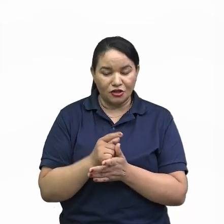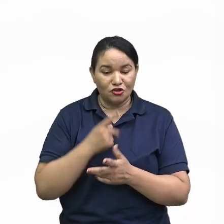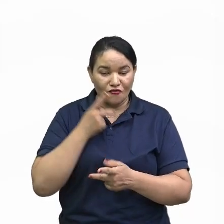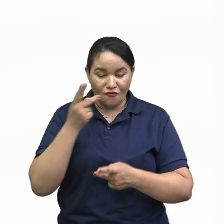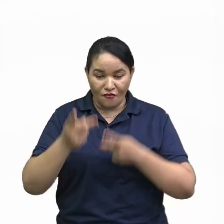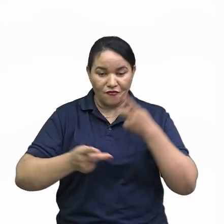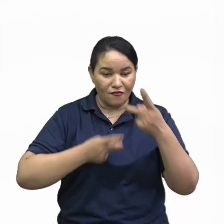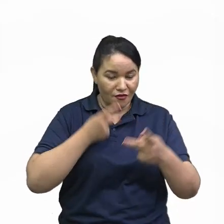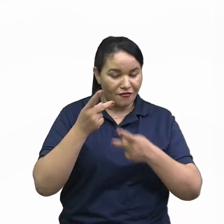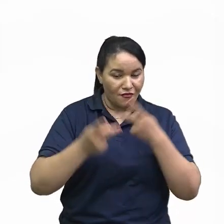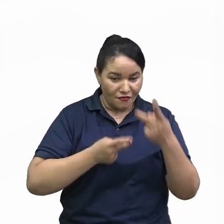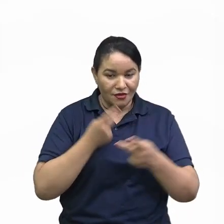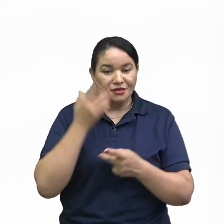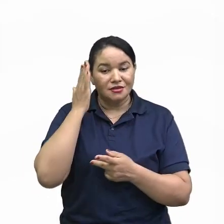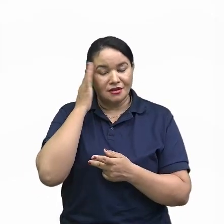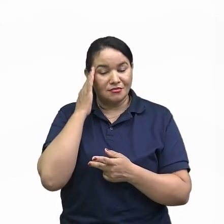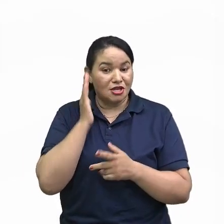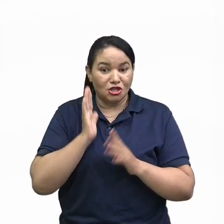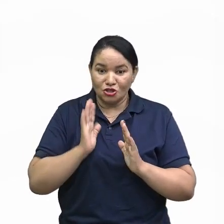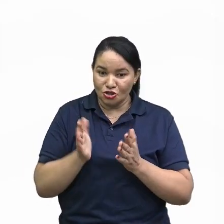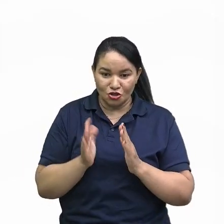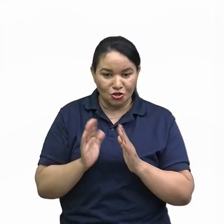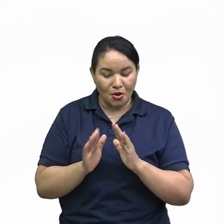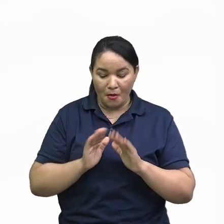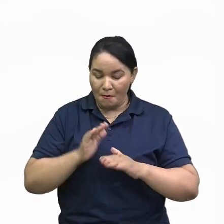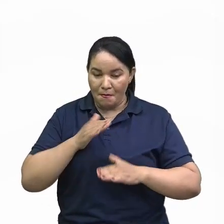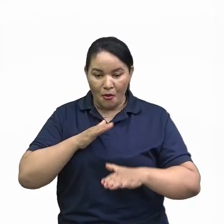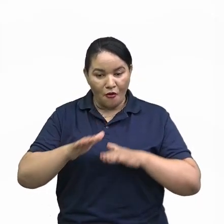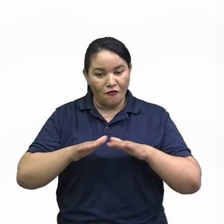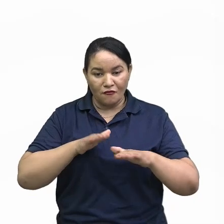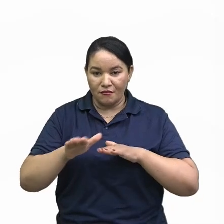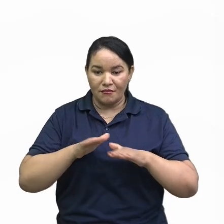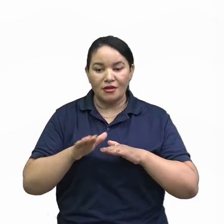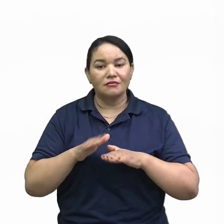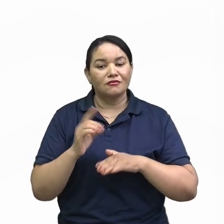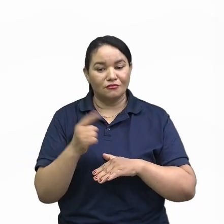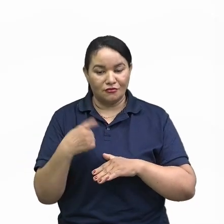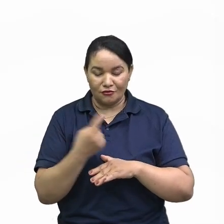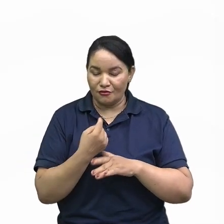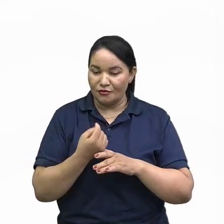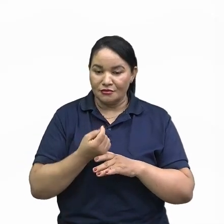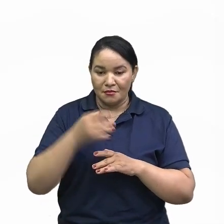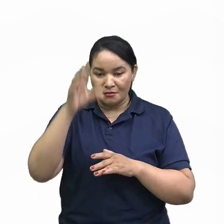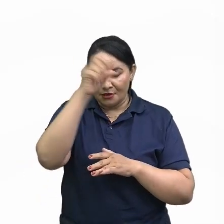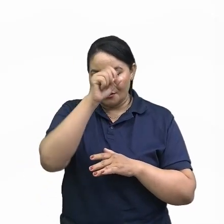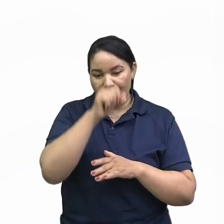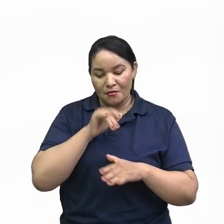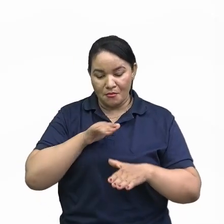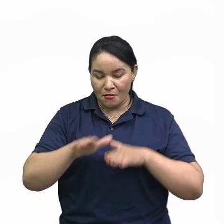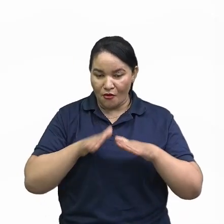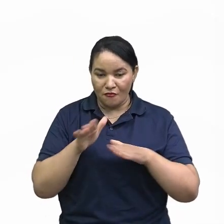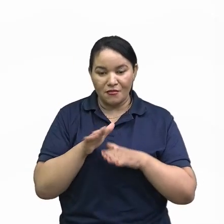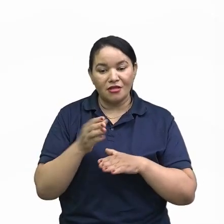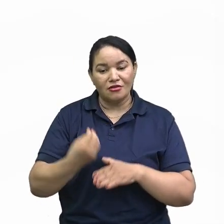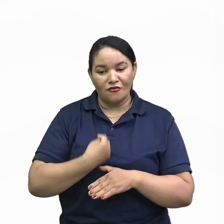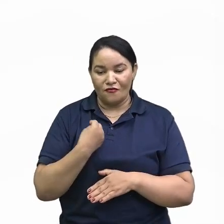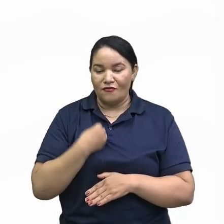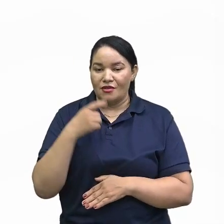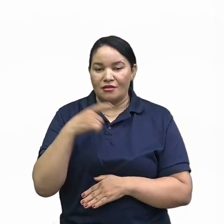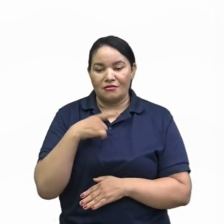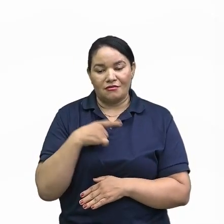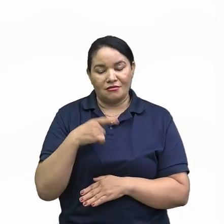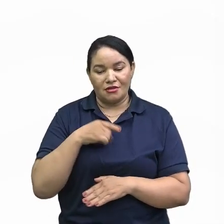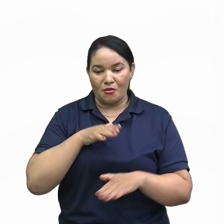ele realizou movimentos. Então nós somos movimento e a vida é movimento.